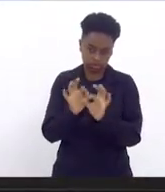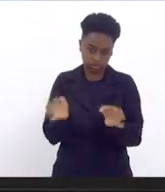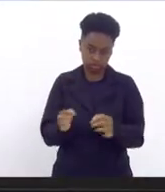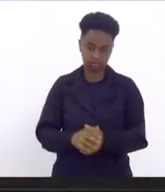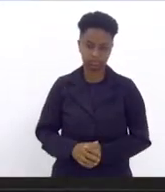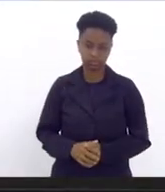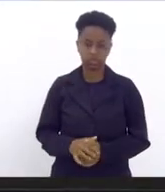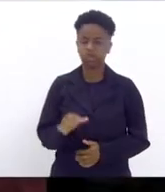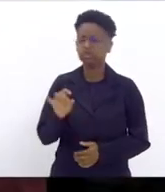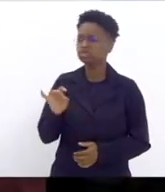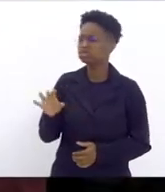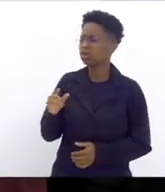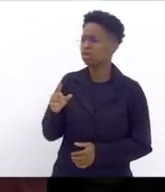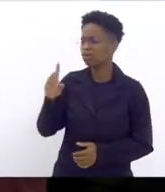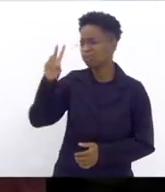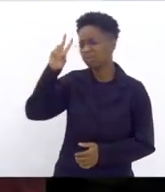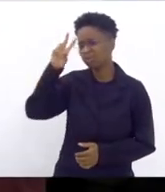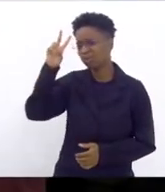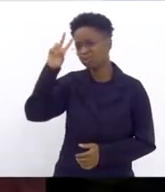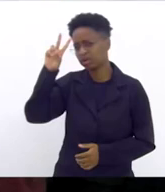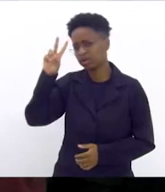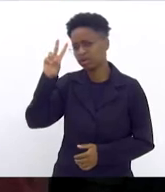de memória,